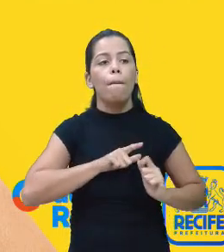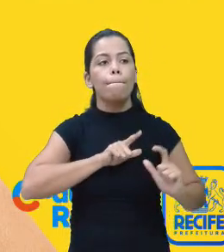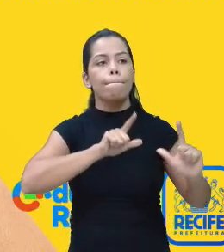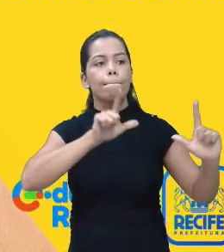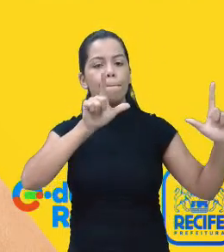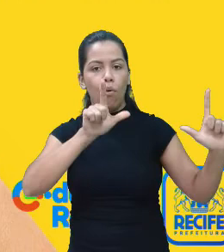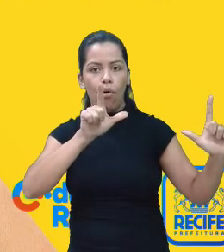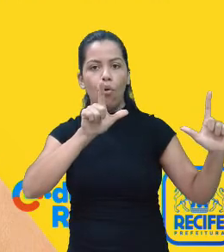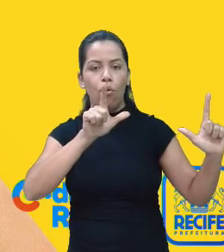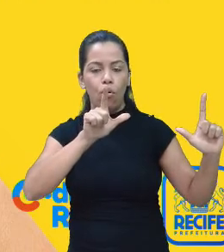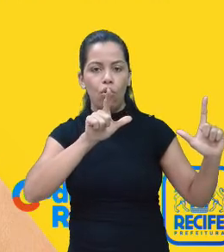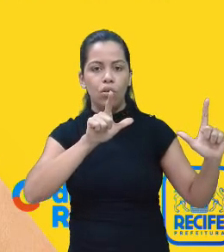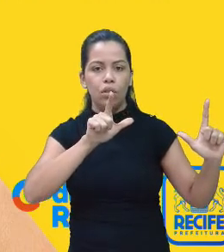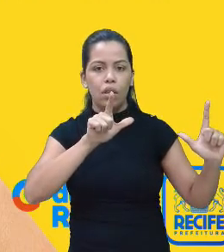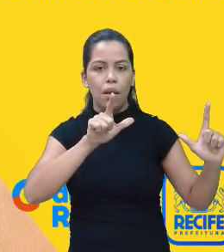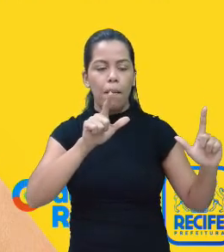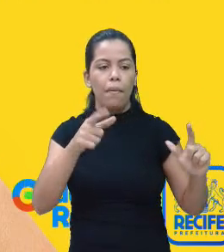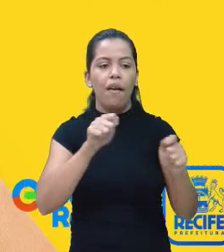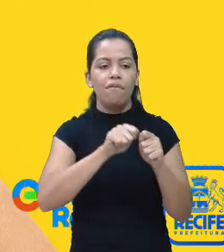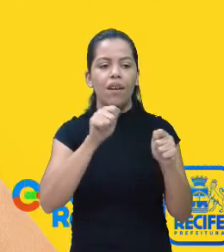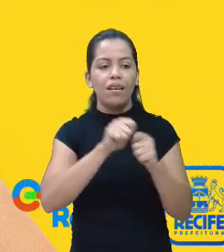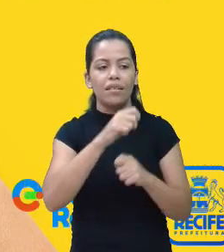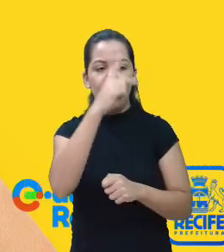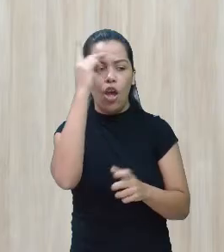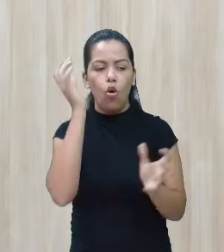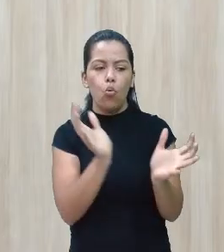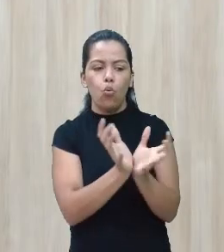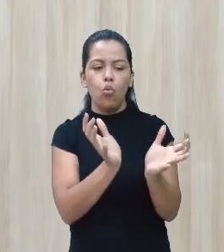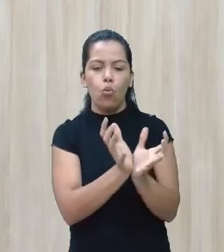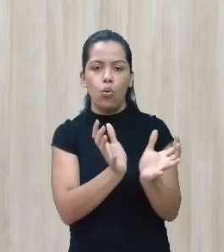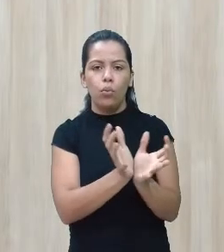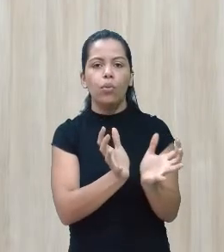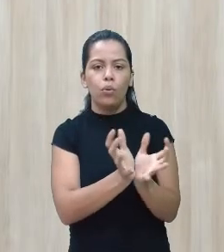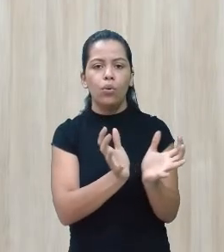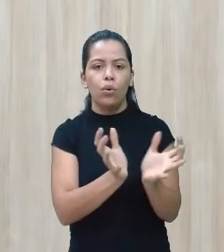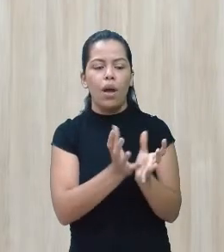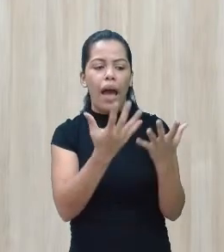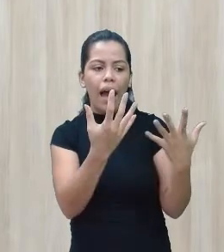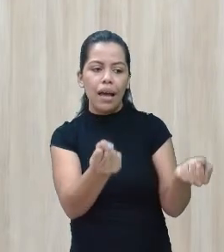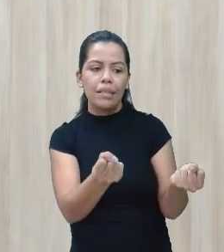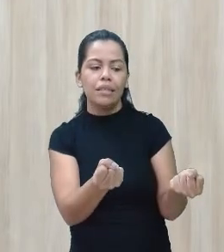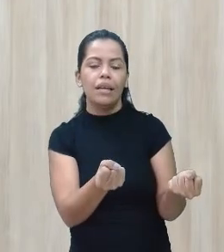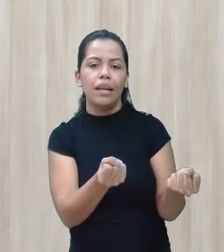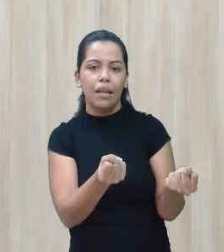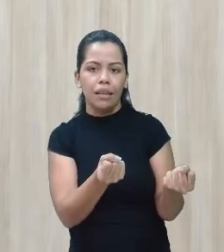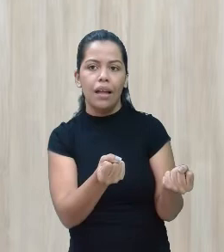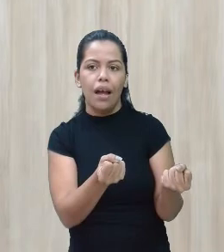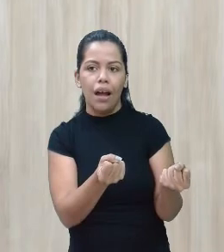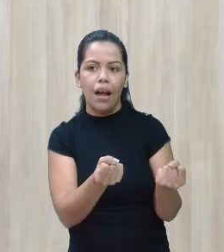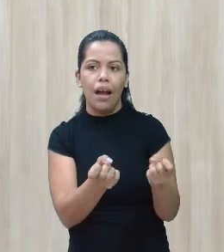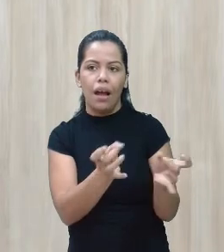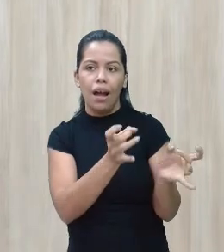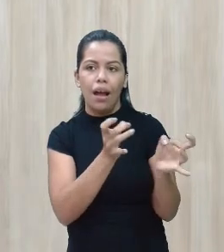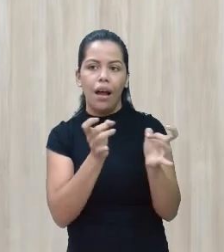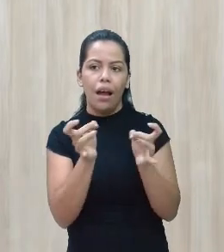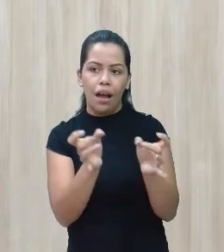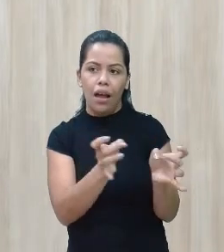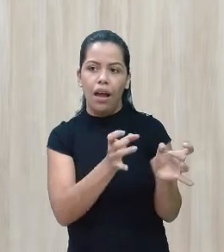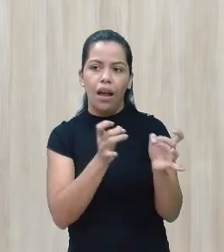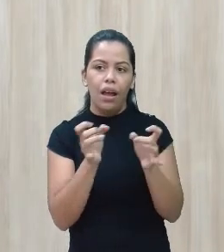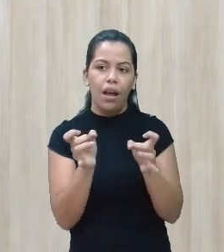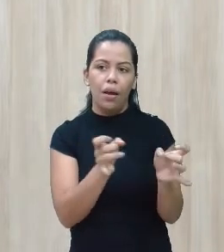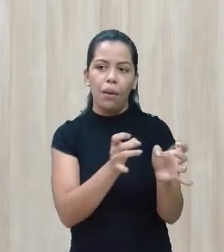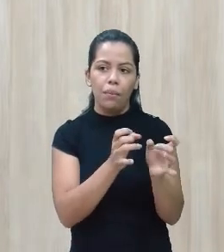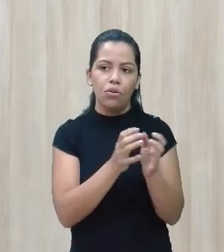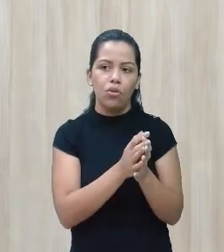a consumir a literatura nacional, que muita gente fala mal, mas que é maravilhosa, tá certo? E aí vocês conseguem praticar com uma obra